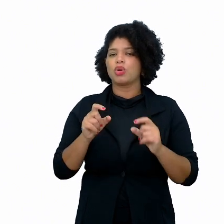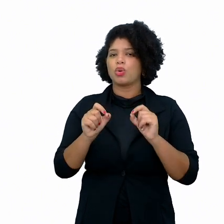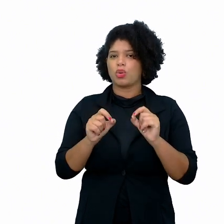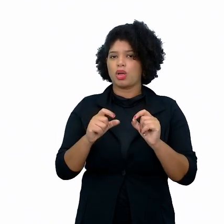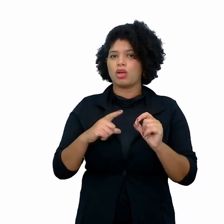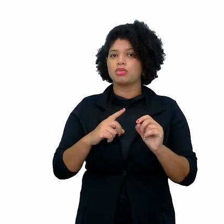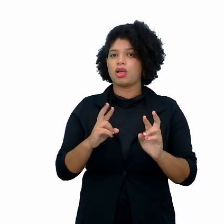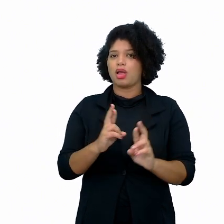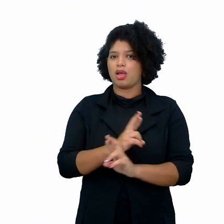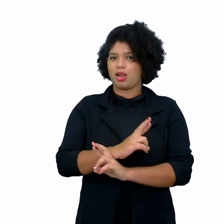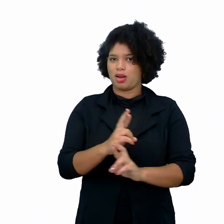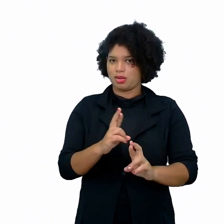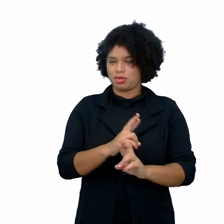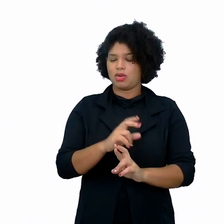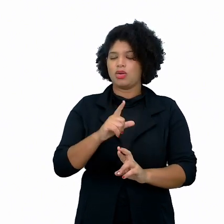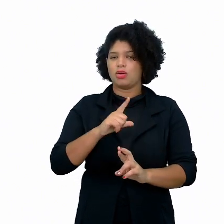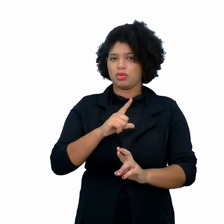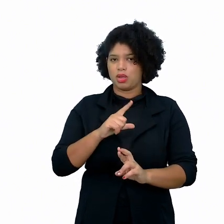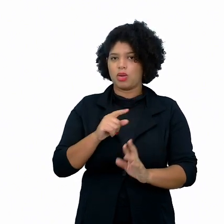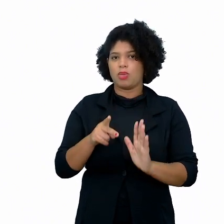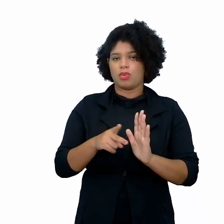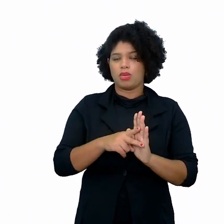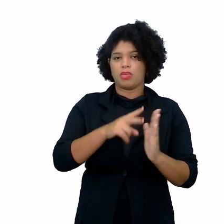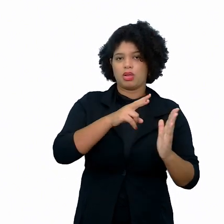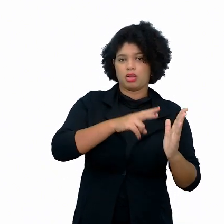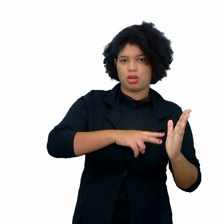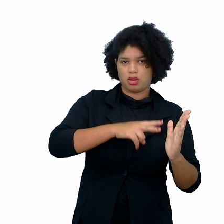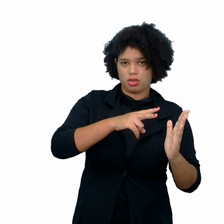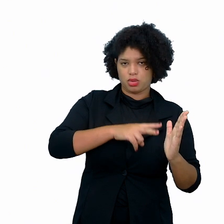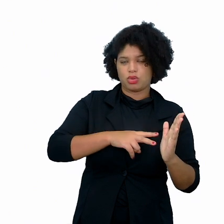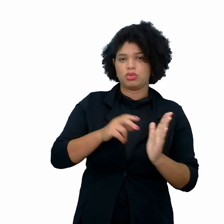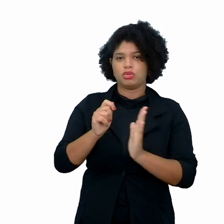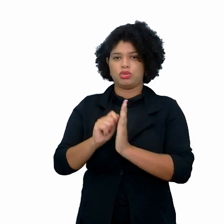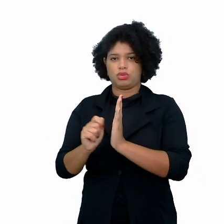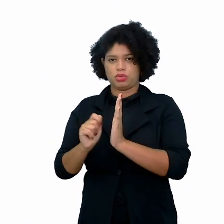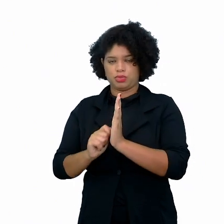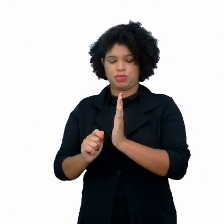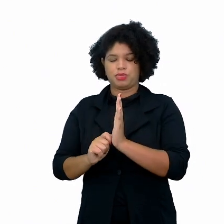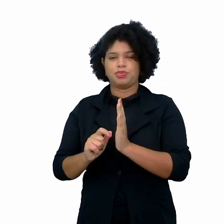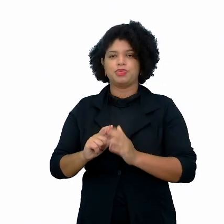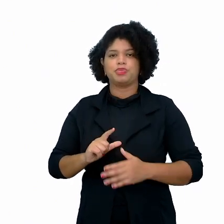uma articulação entre leitura e escrita.